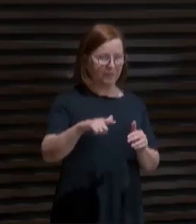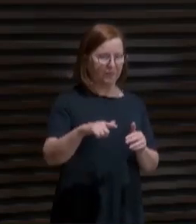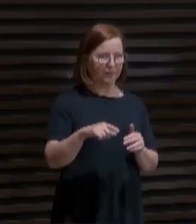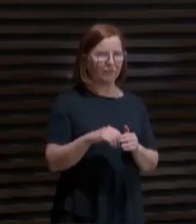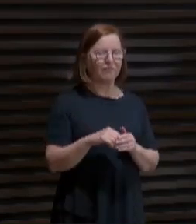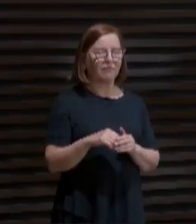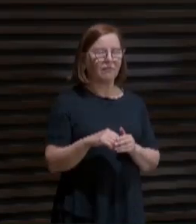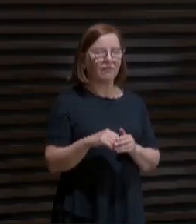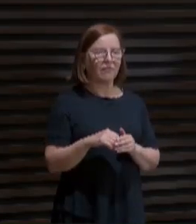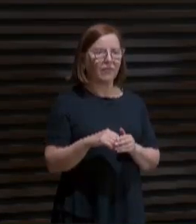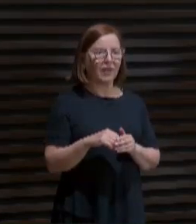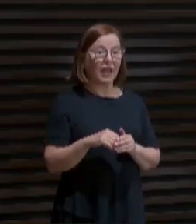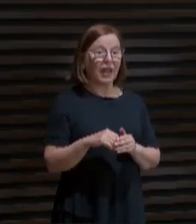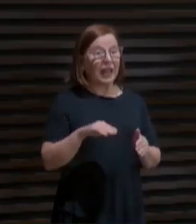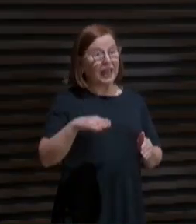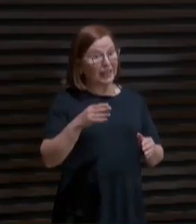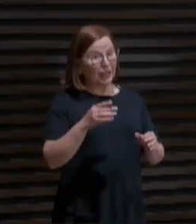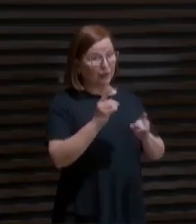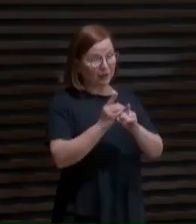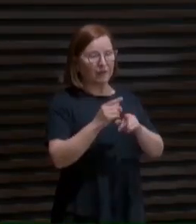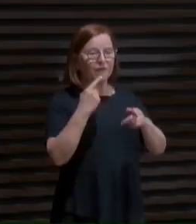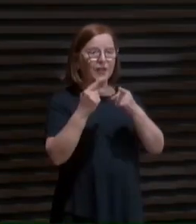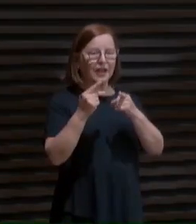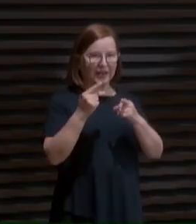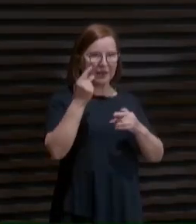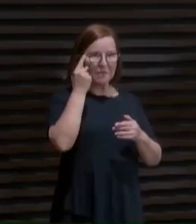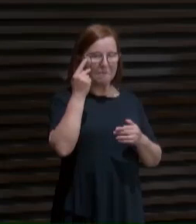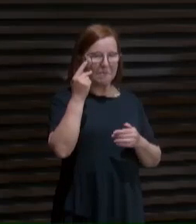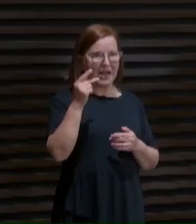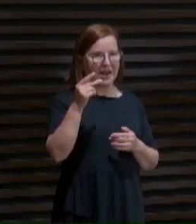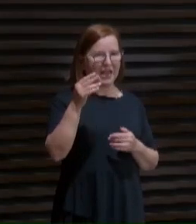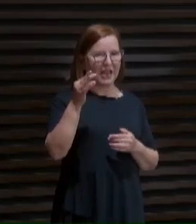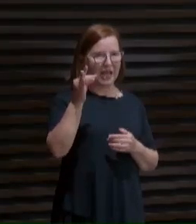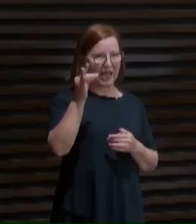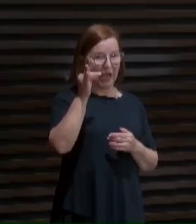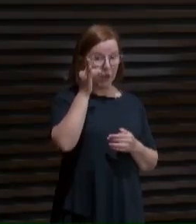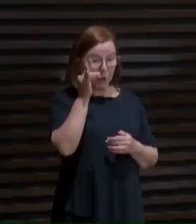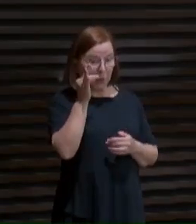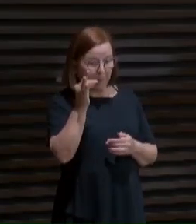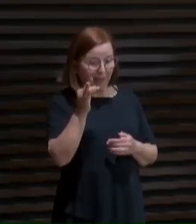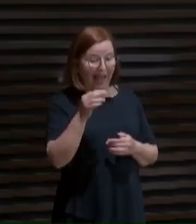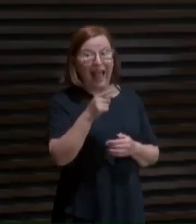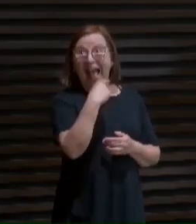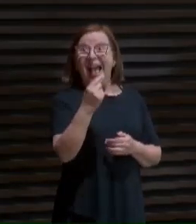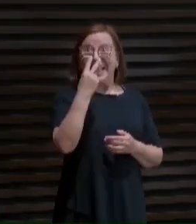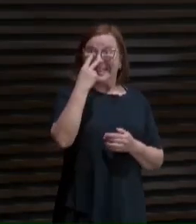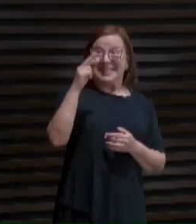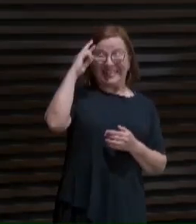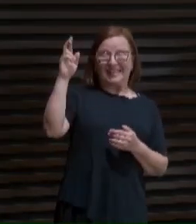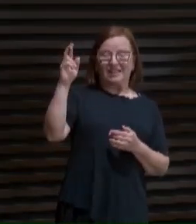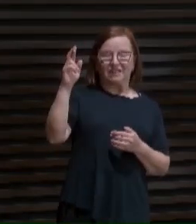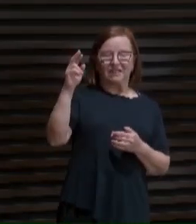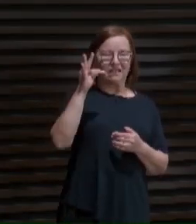Disseram-lhe então os outros discípulos: vimos o Senhor. Mas ele respondeu: